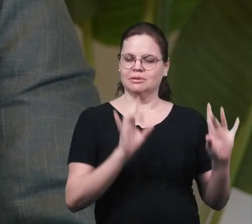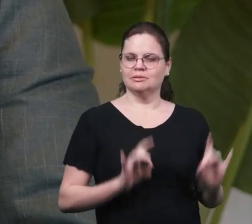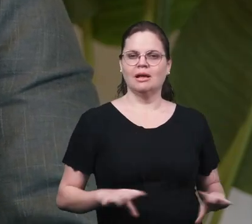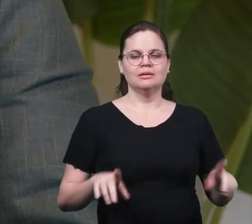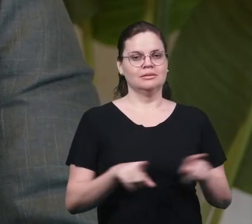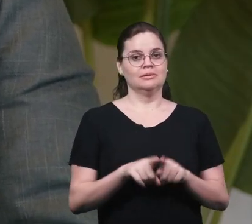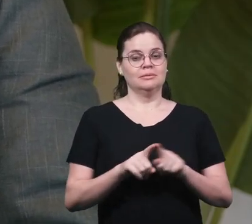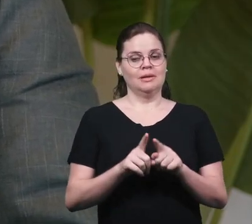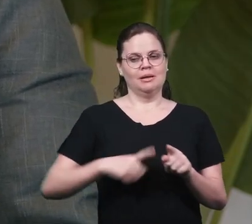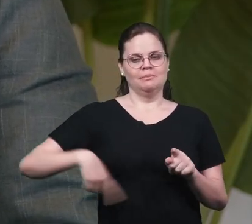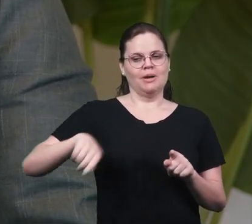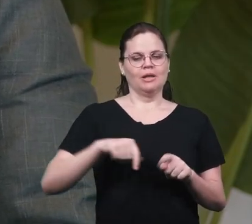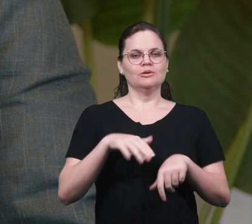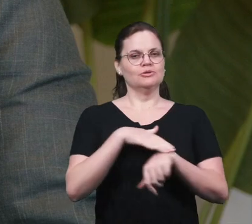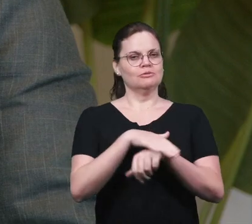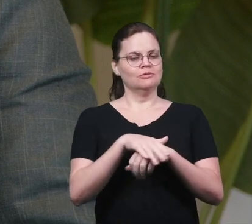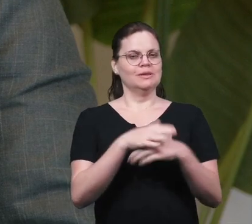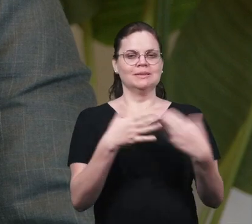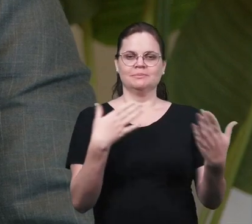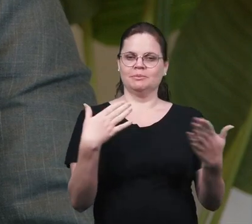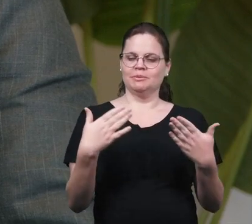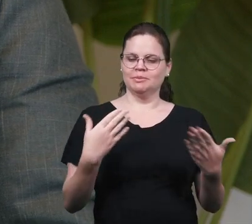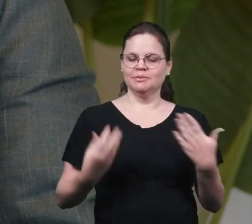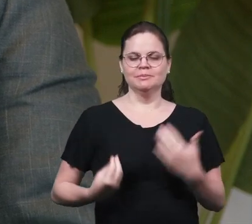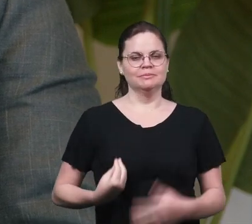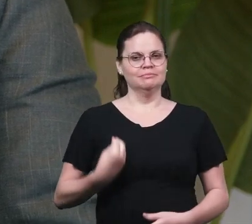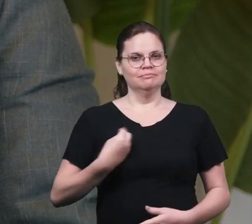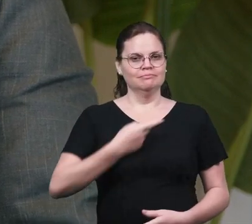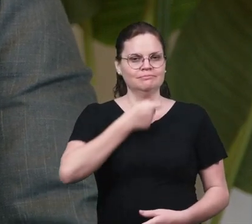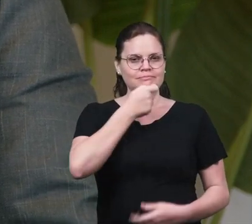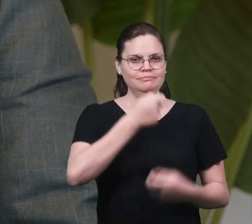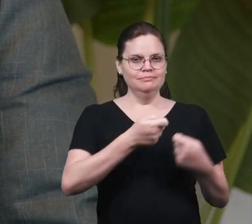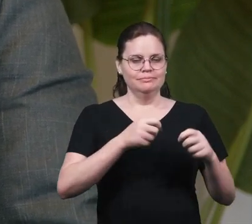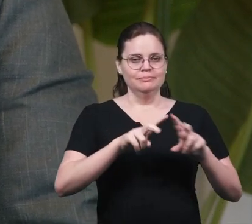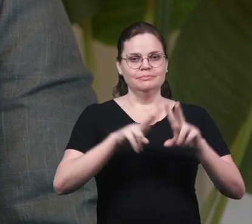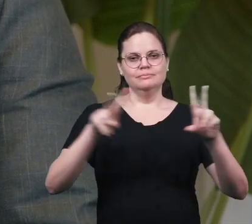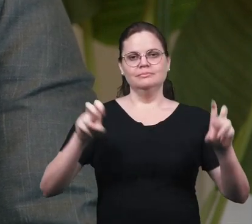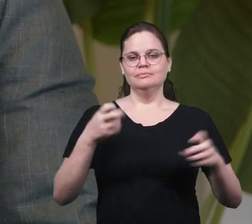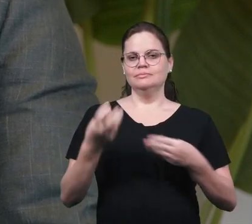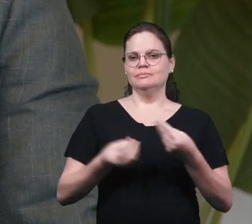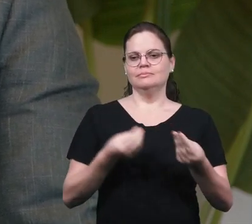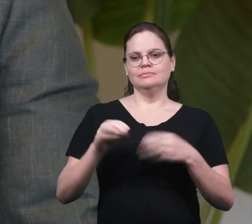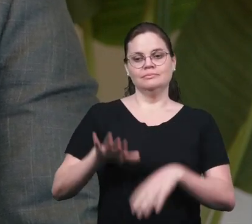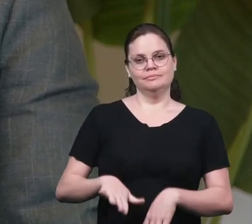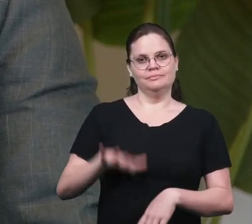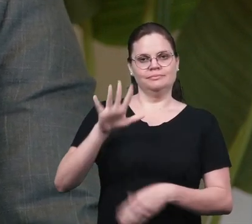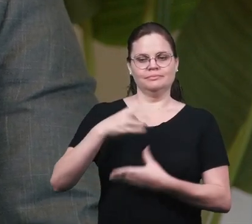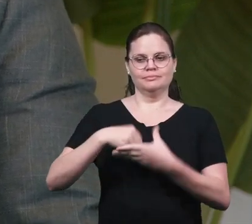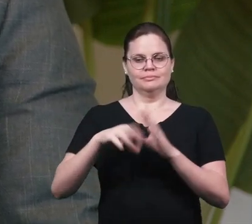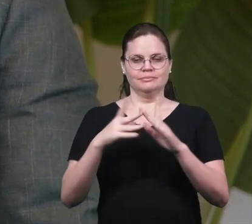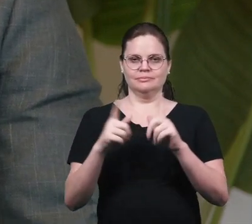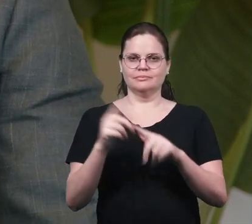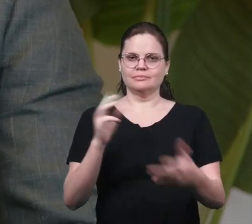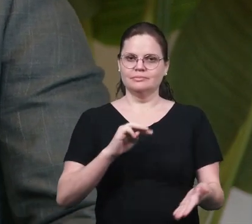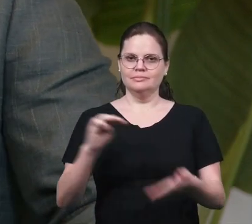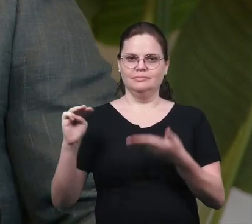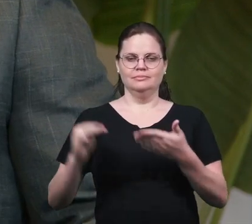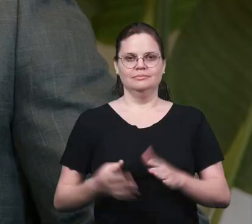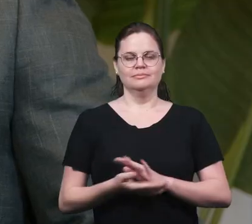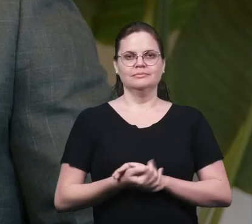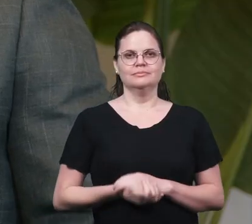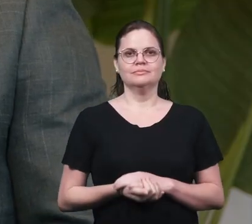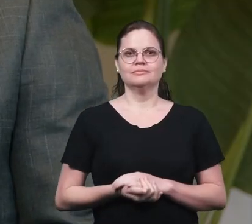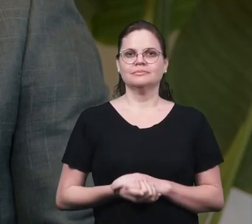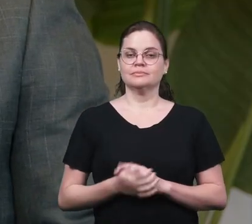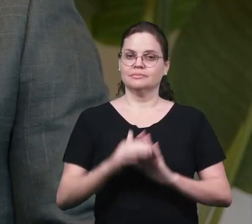para mais uma participação do Crescendo na Igreja Cristã Maranata.